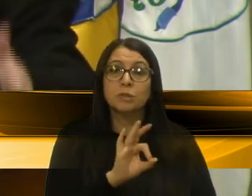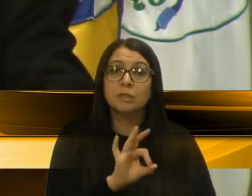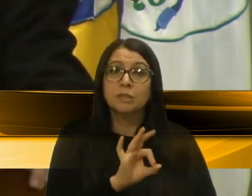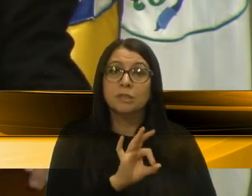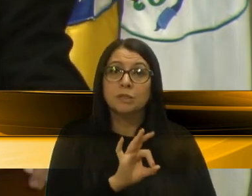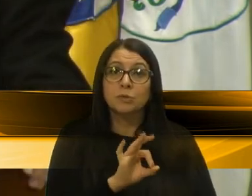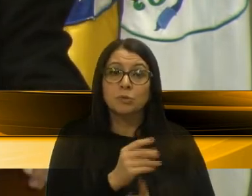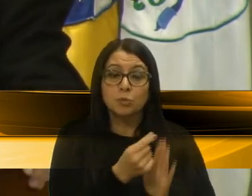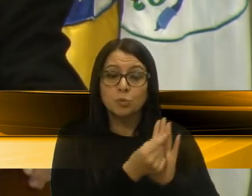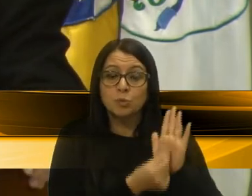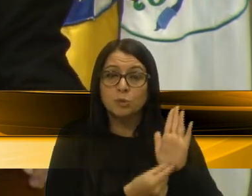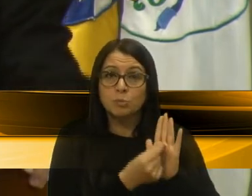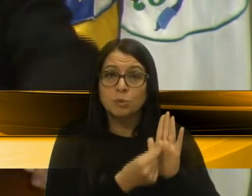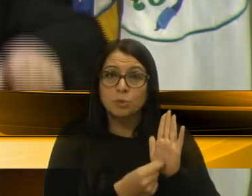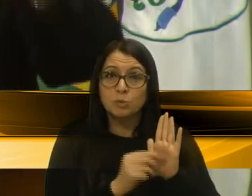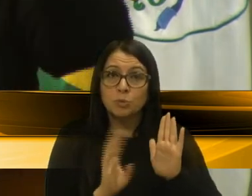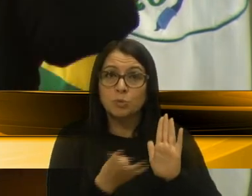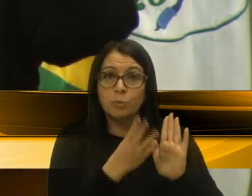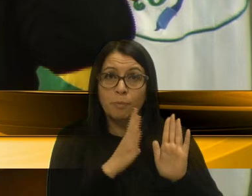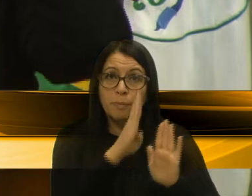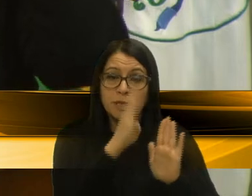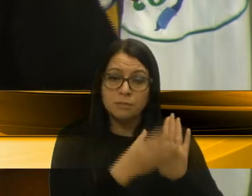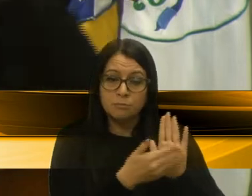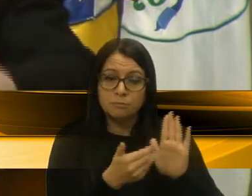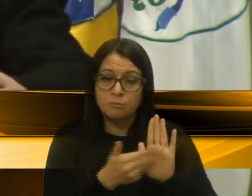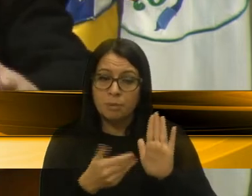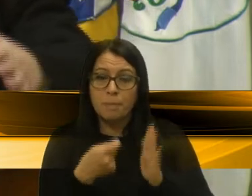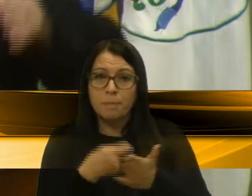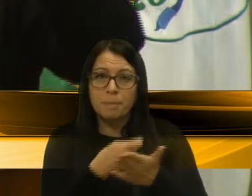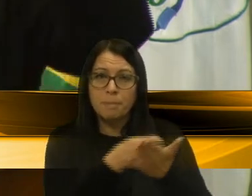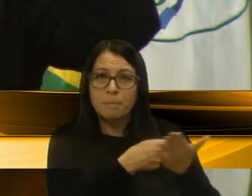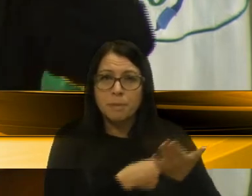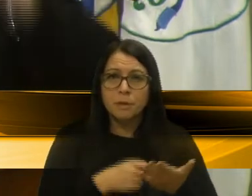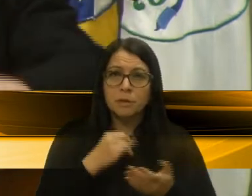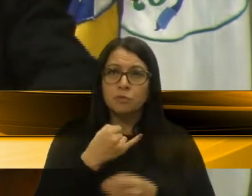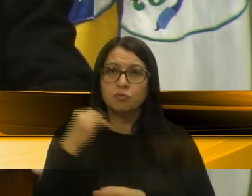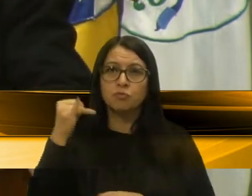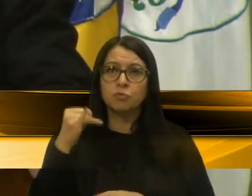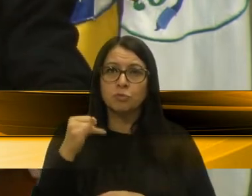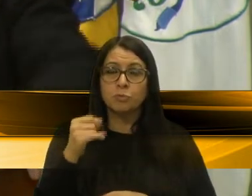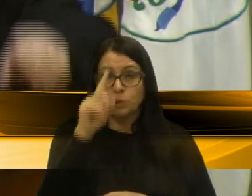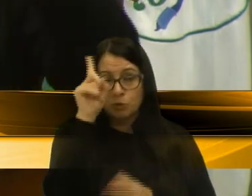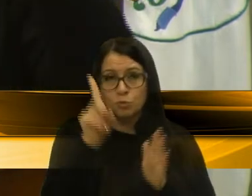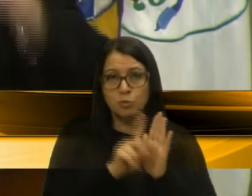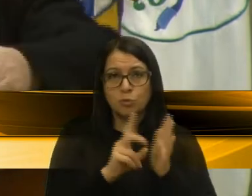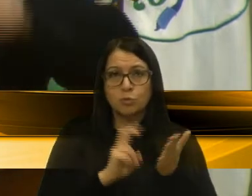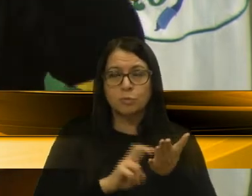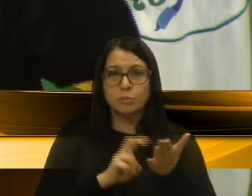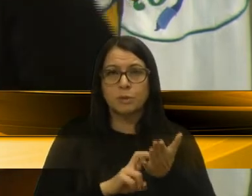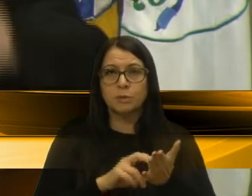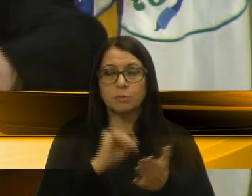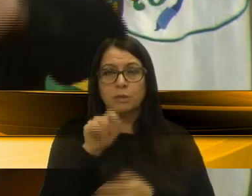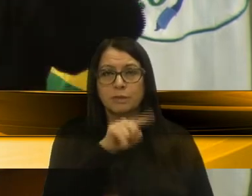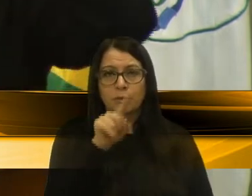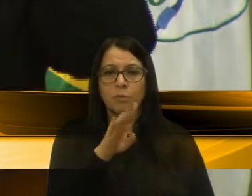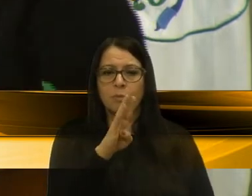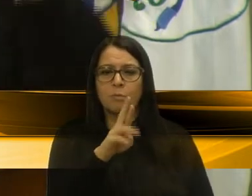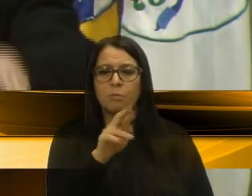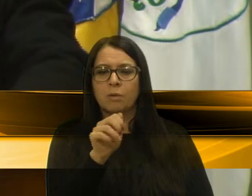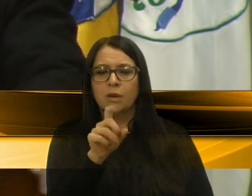45% do orçamento nacional, vão só para pagar juros para banqueiros, Itaú,